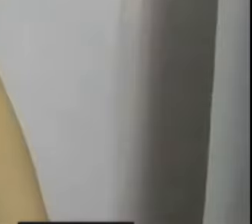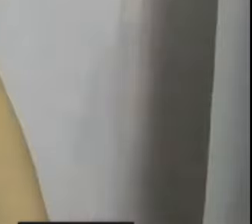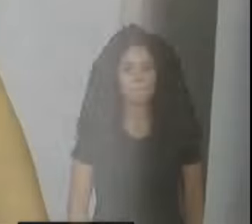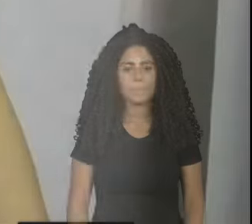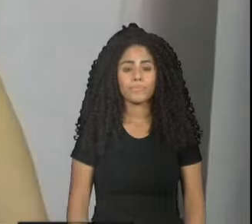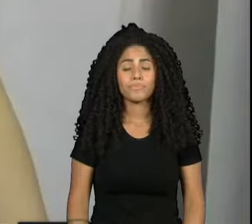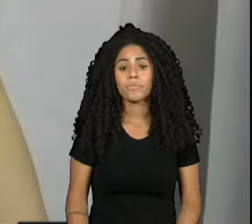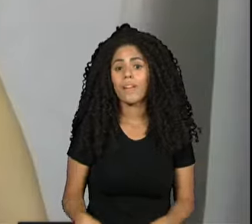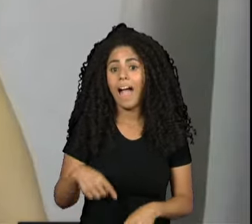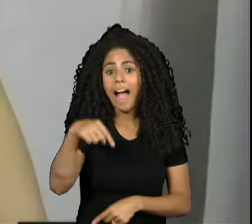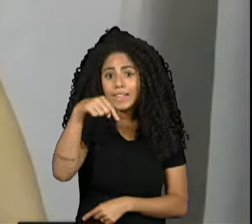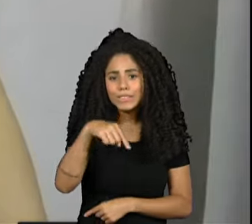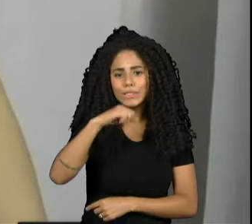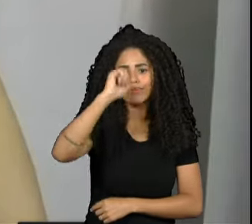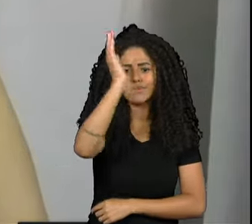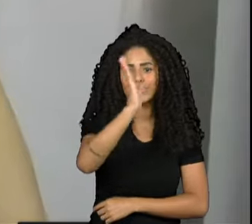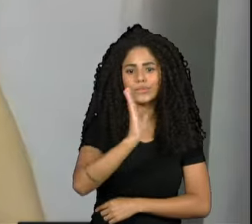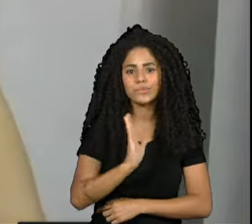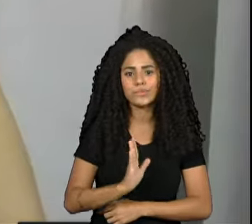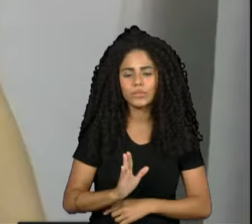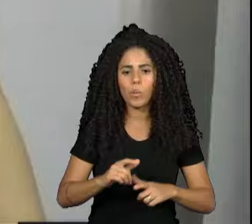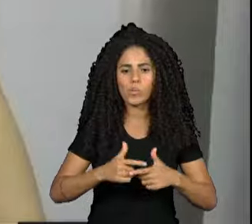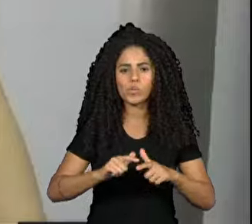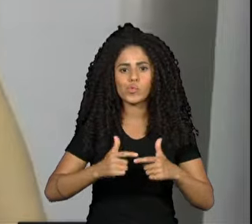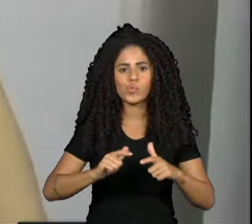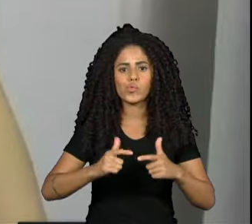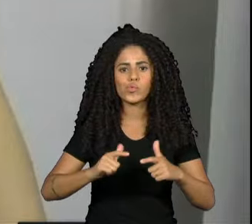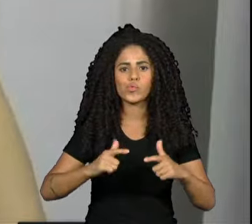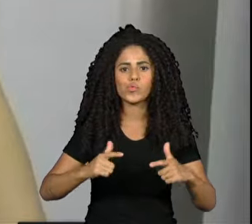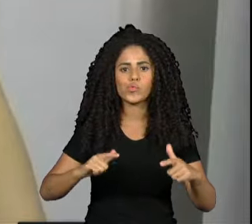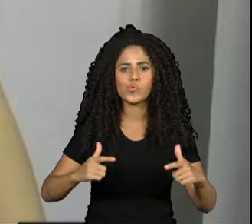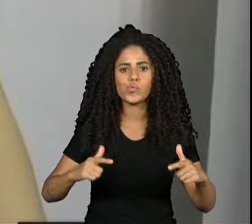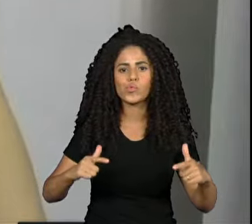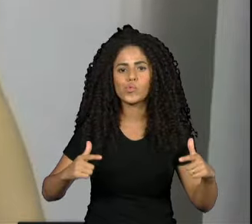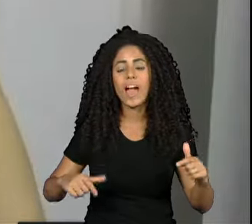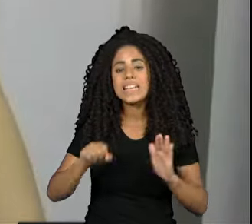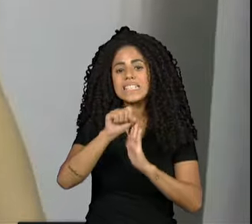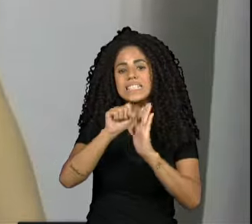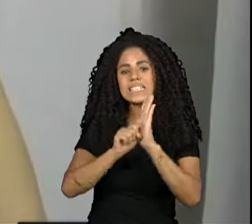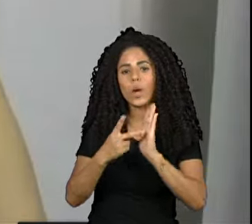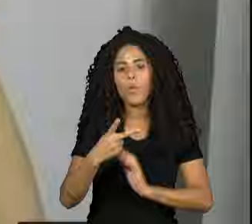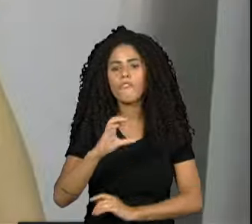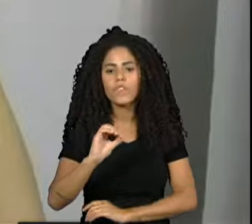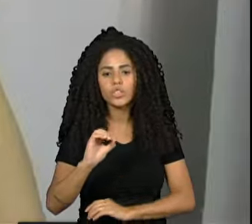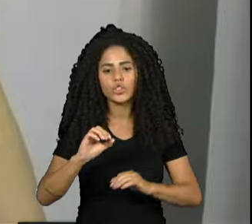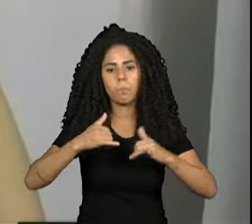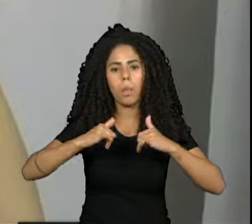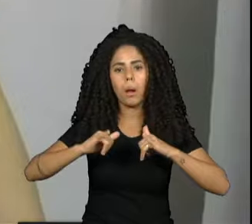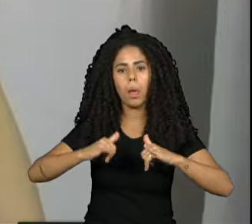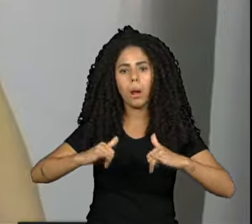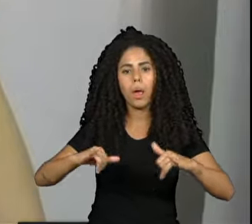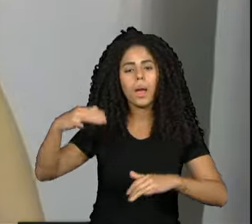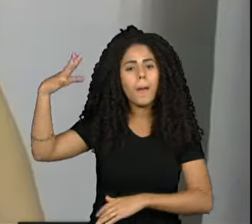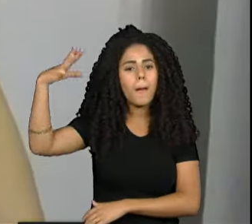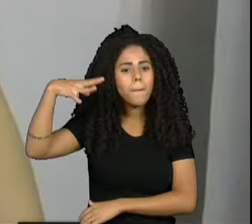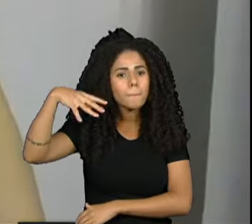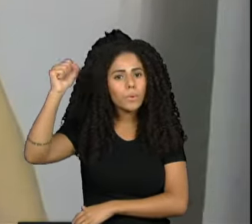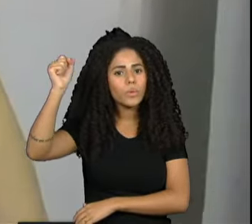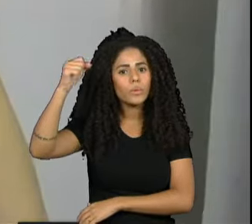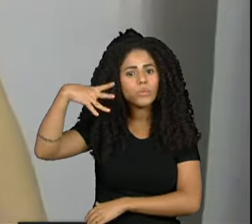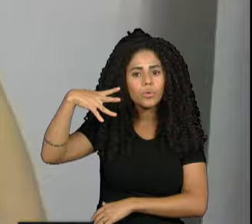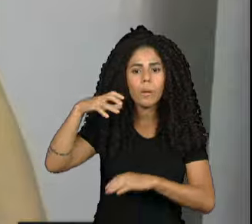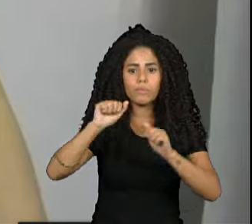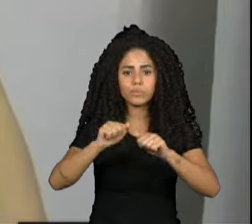Porque o Brasil avançou muito no século XX no acesso à energia, na universalização, por extensão de